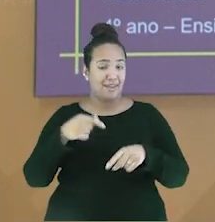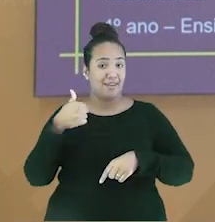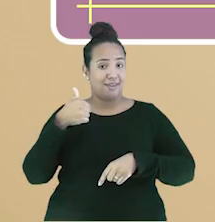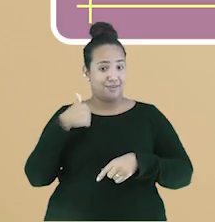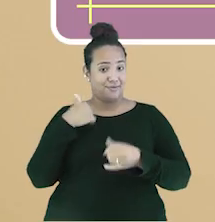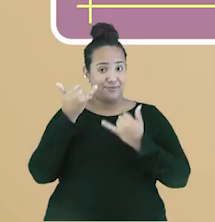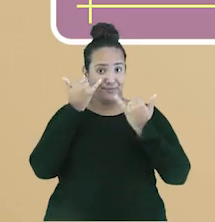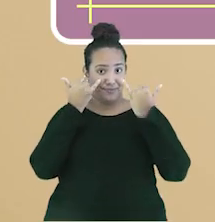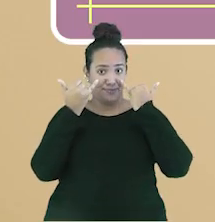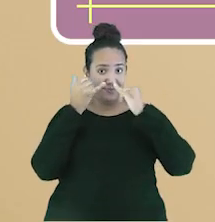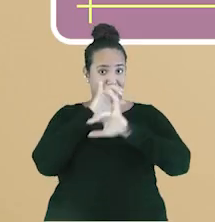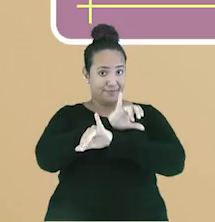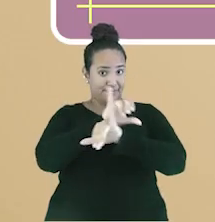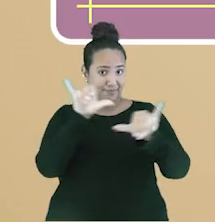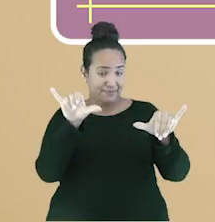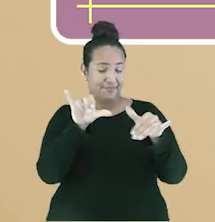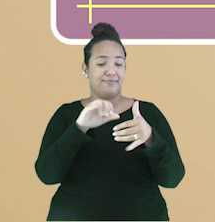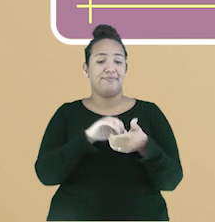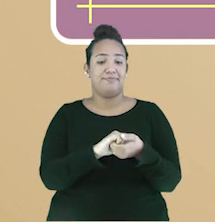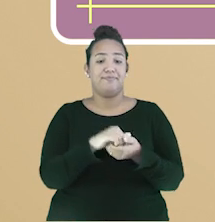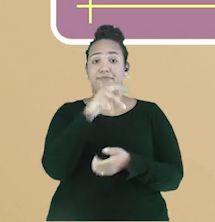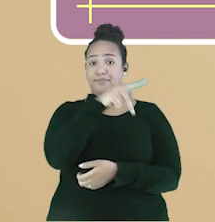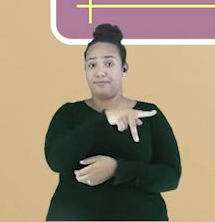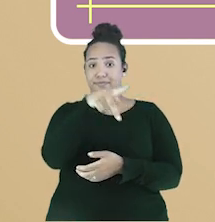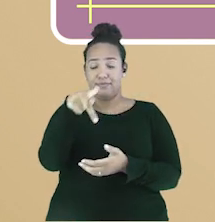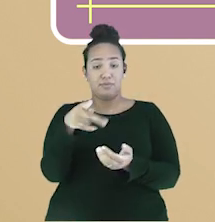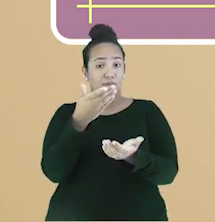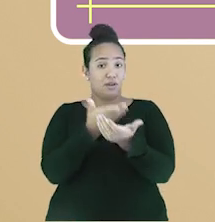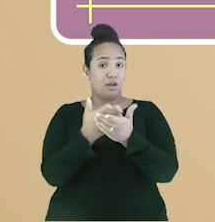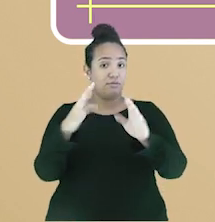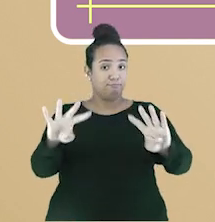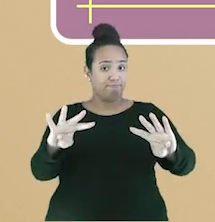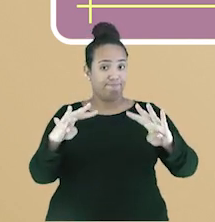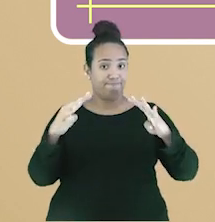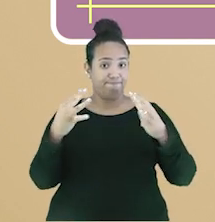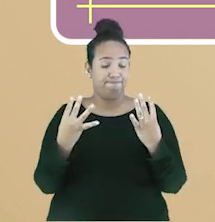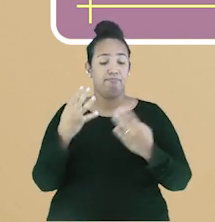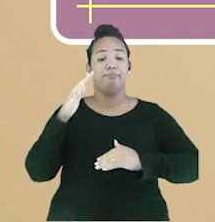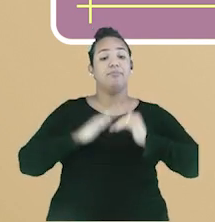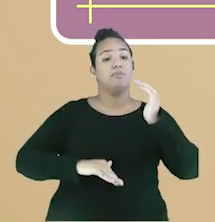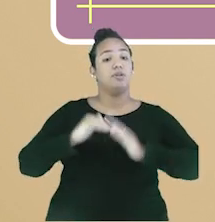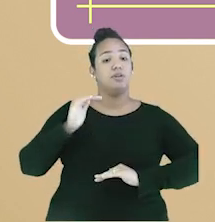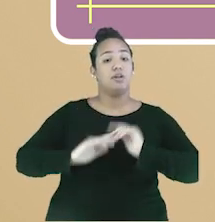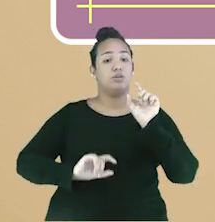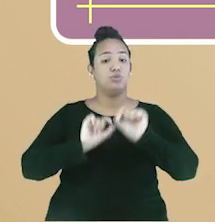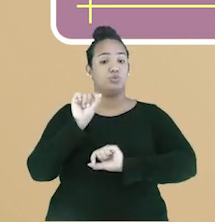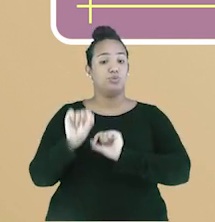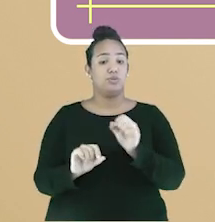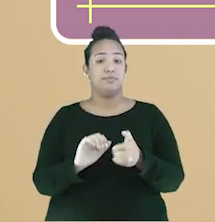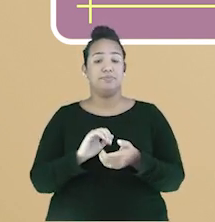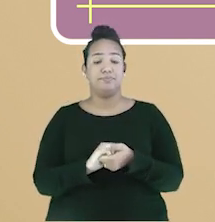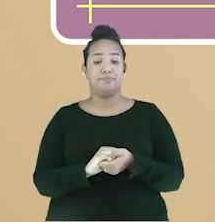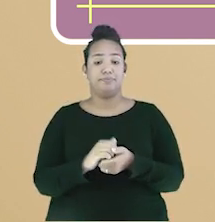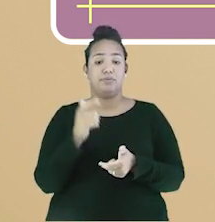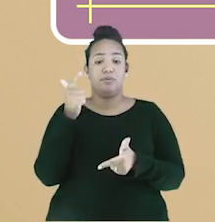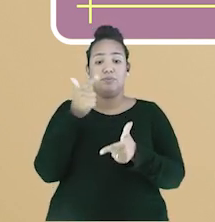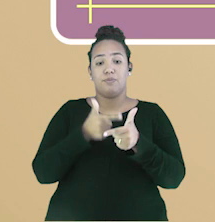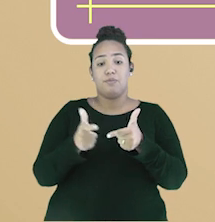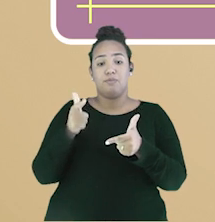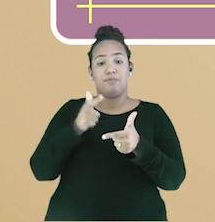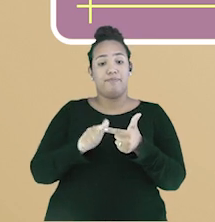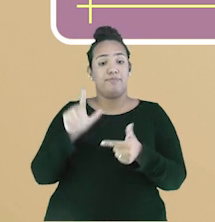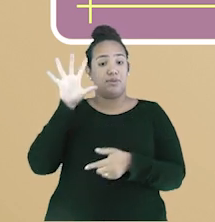recados. Para os professores que estão nos assistindo, a habilidade da aula é resolver e elaborar problemas com